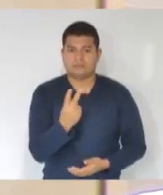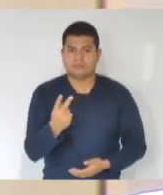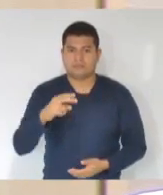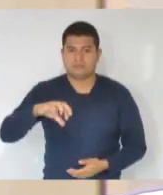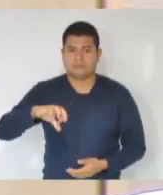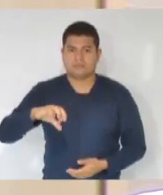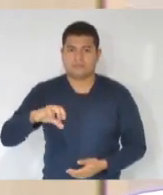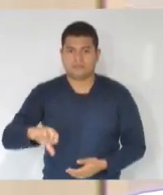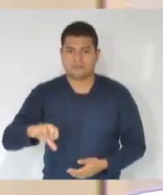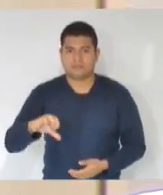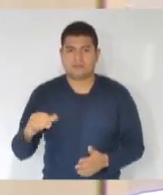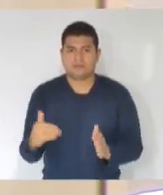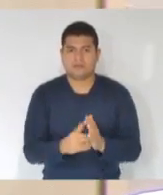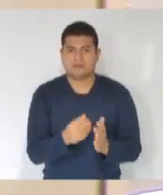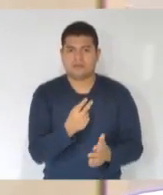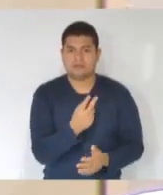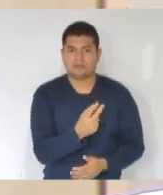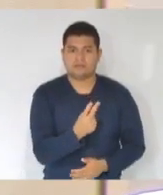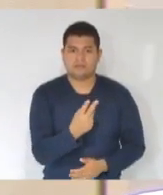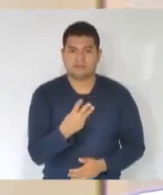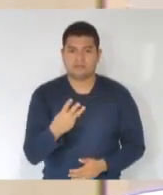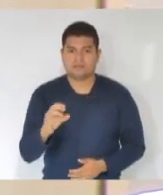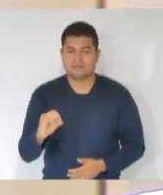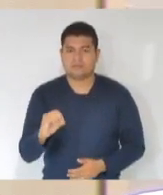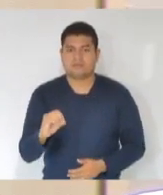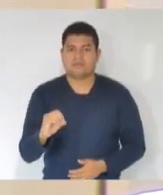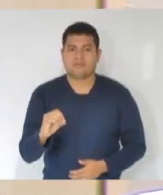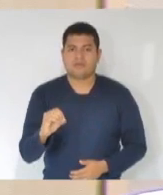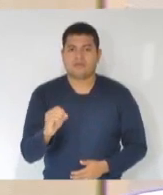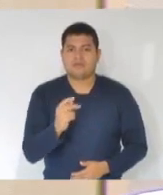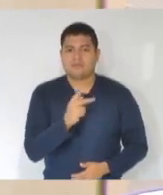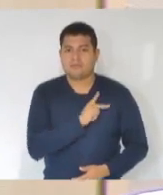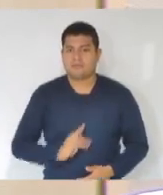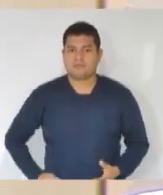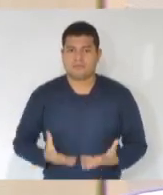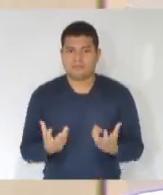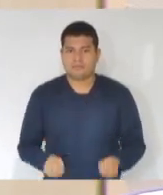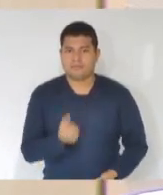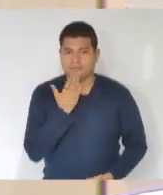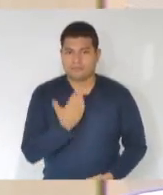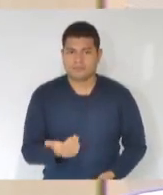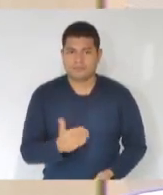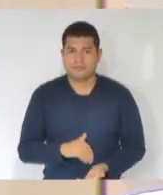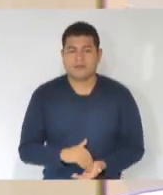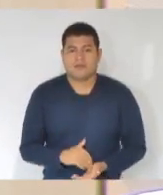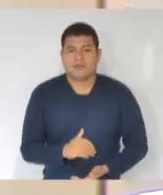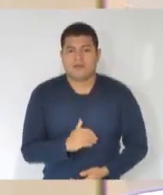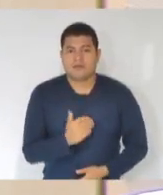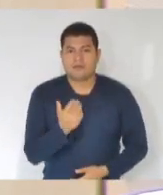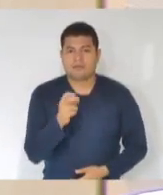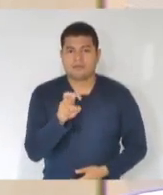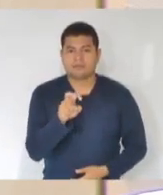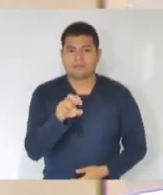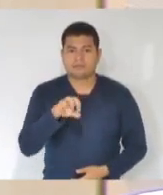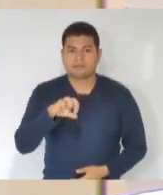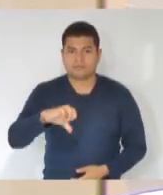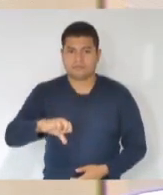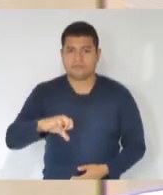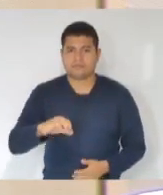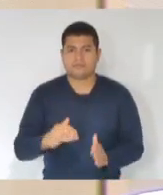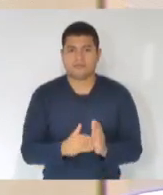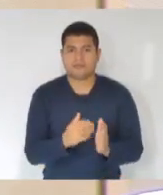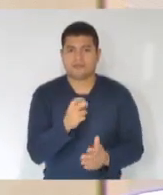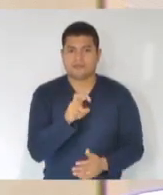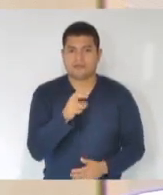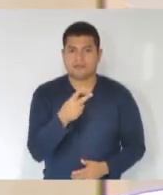e 230. Outros sim, o senhor presidente deferiu os requerimentos números 509 a